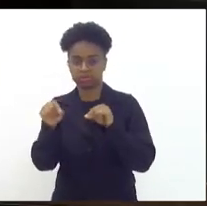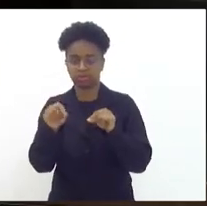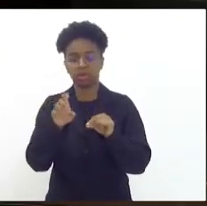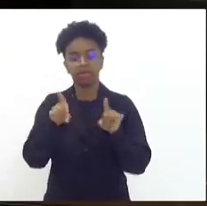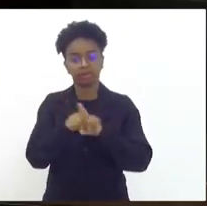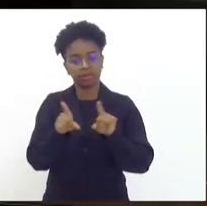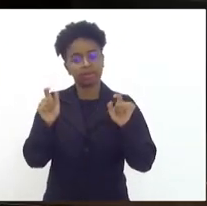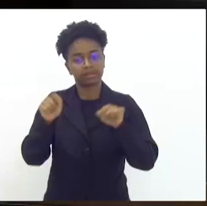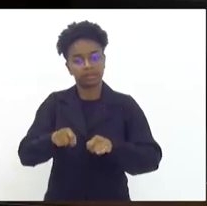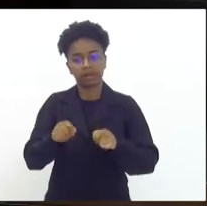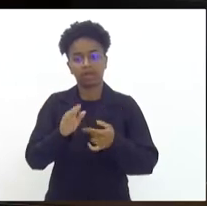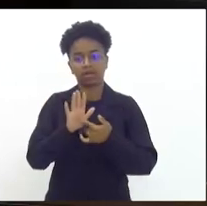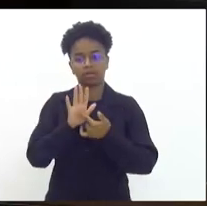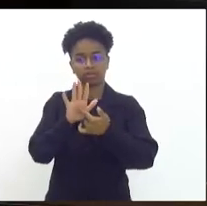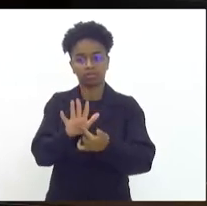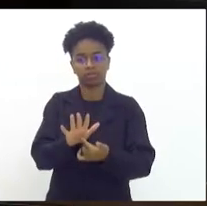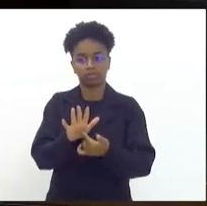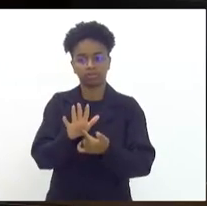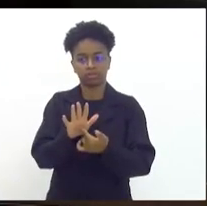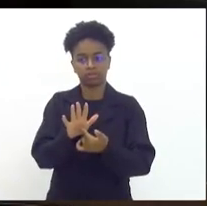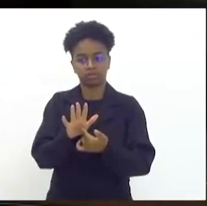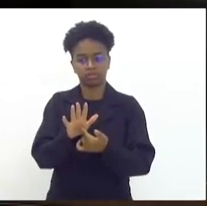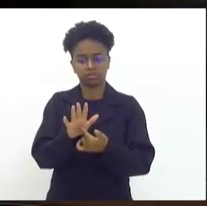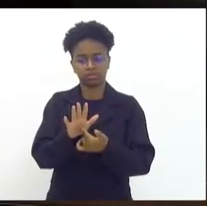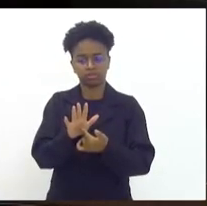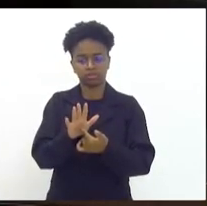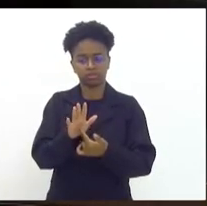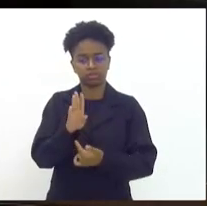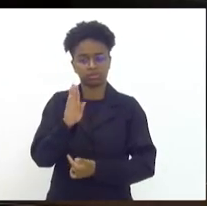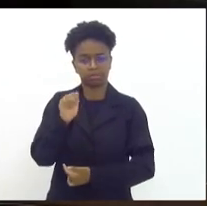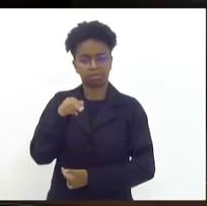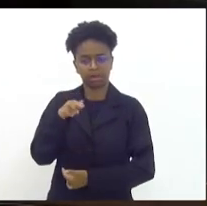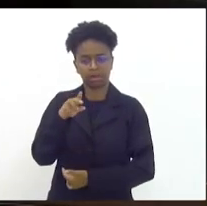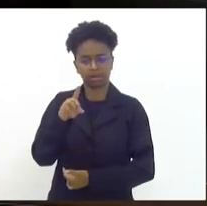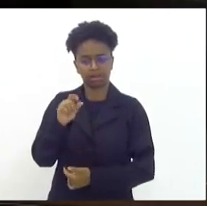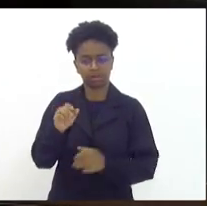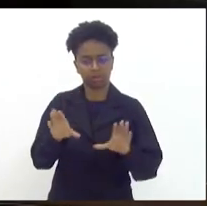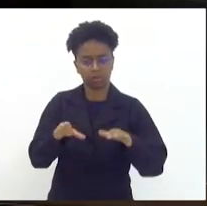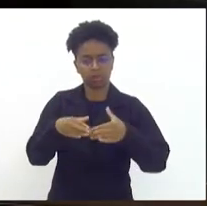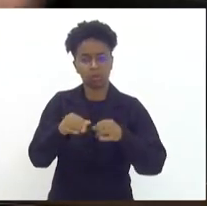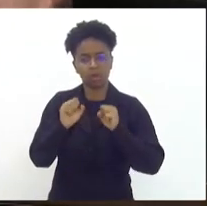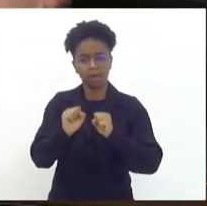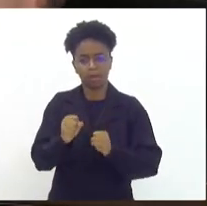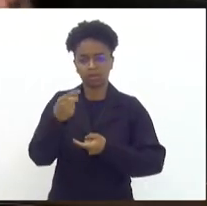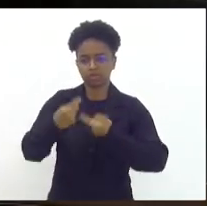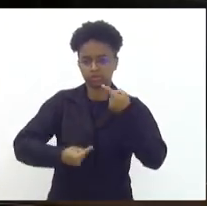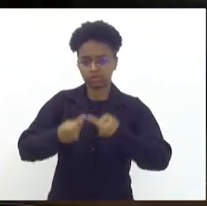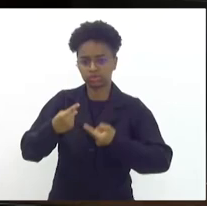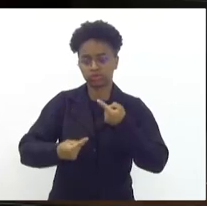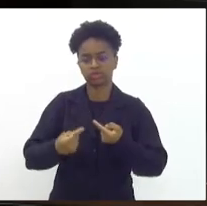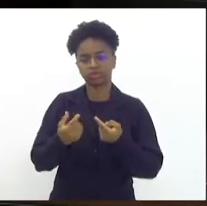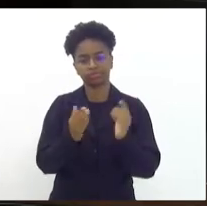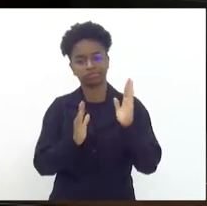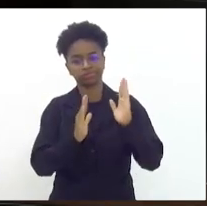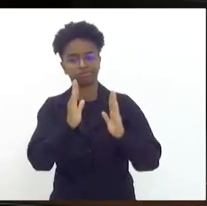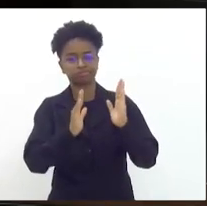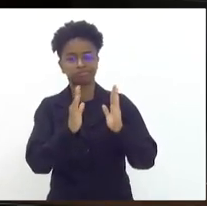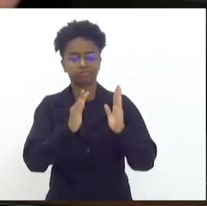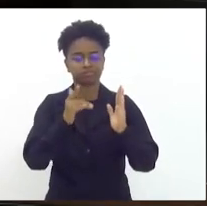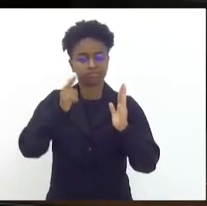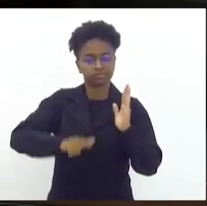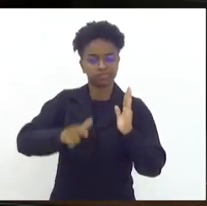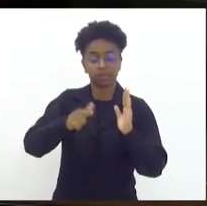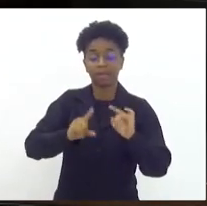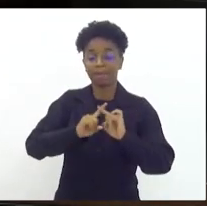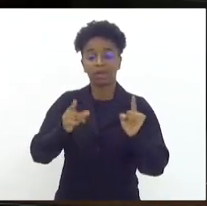é colocar uma banda né uma banda que possa ser discutida de tempos em tempos o que não pode é deixar dar um tiro